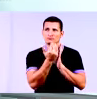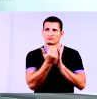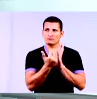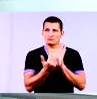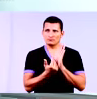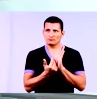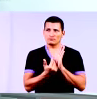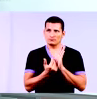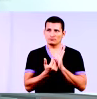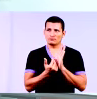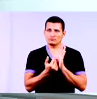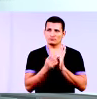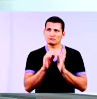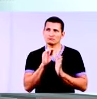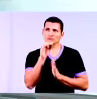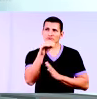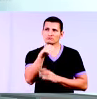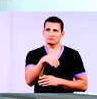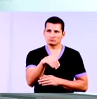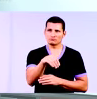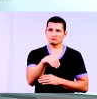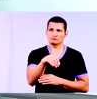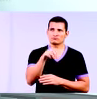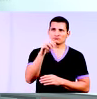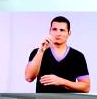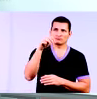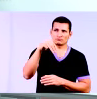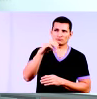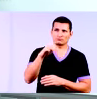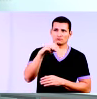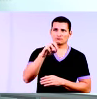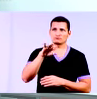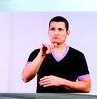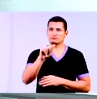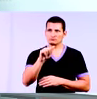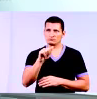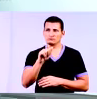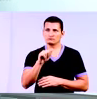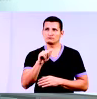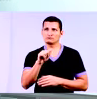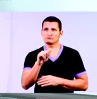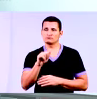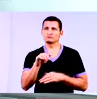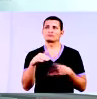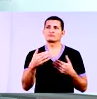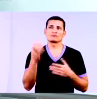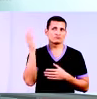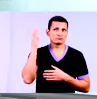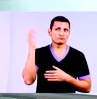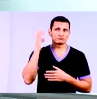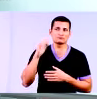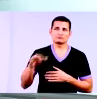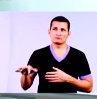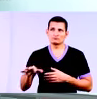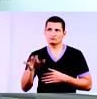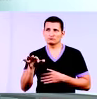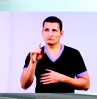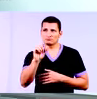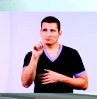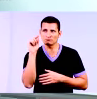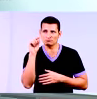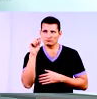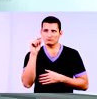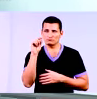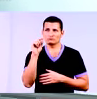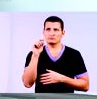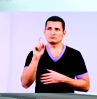música, carrega para a memória, e aí eu quero editar, ele pergunta, cadê a música que você quer ouvir? Aí eu vou lá, clico no mouse, seleciono o meu HD, o meu pendrive,